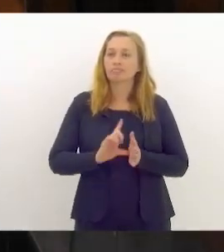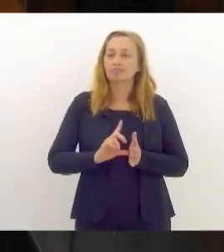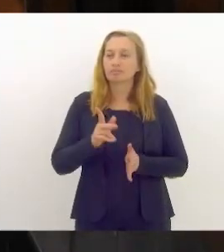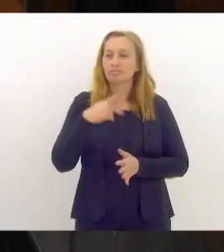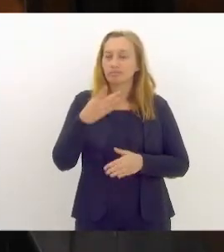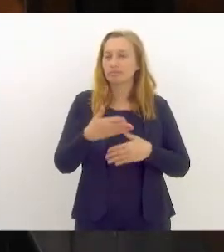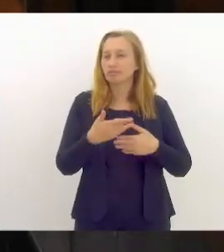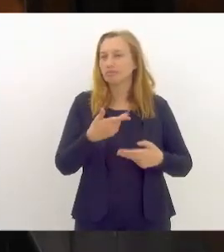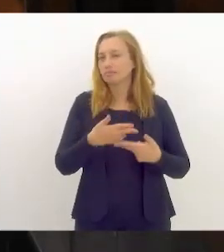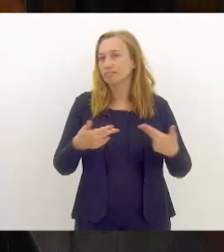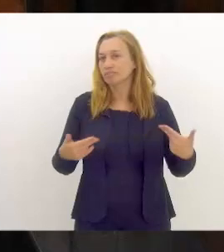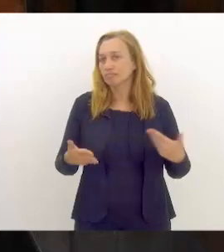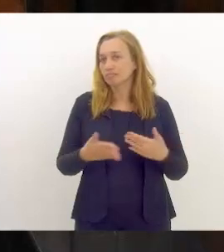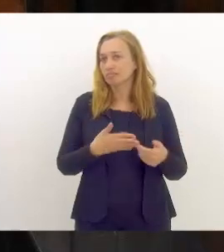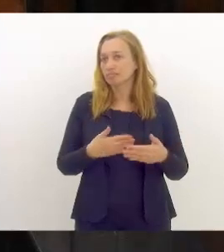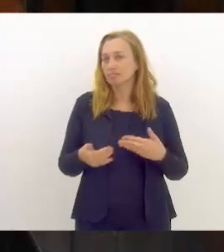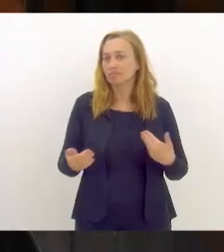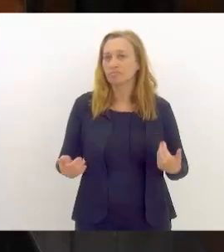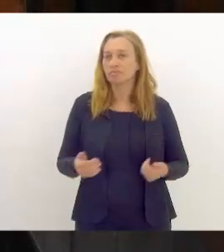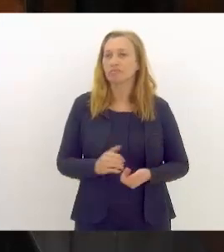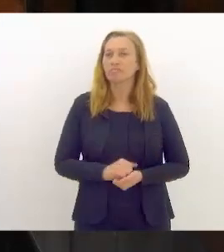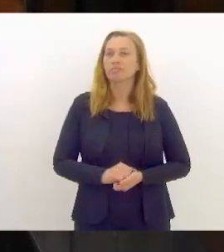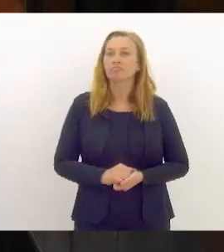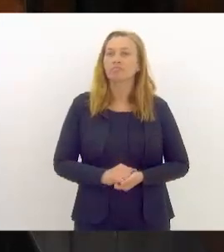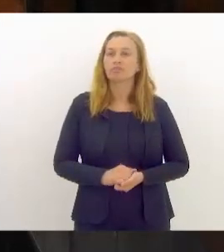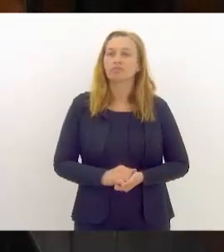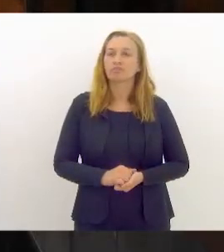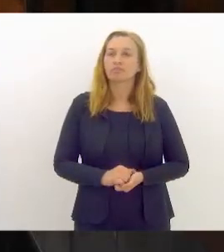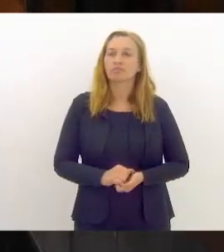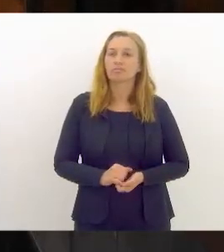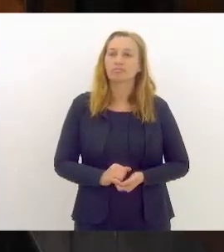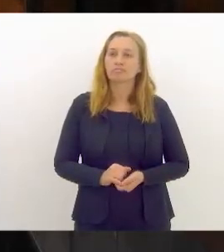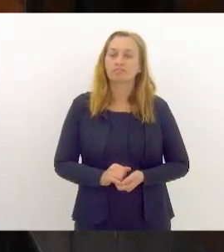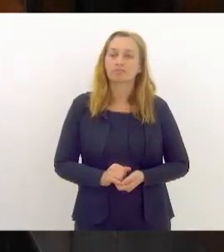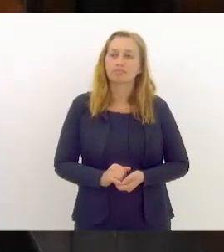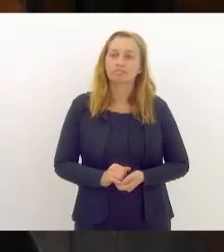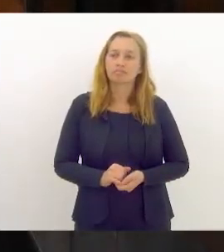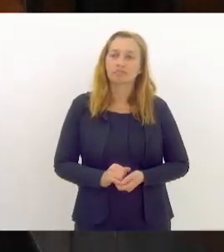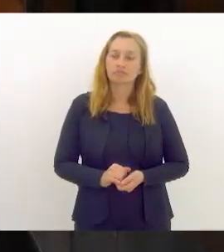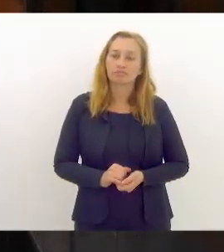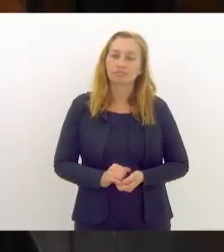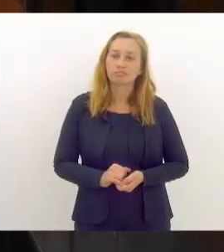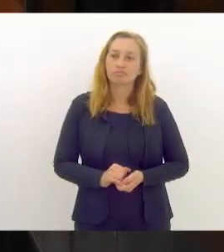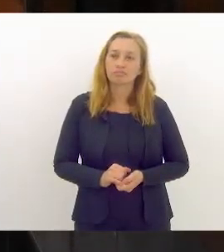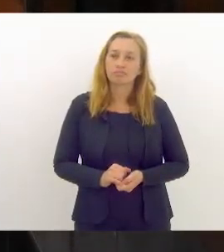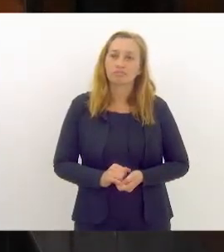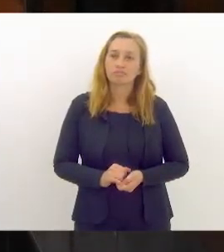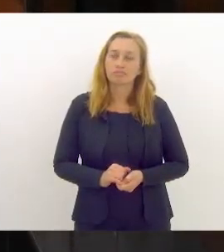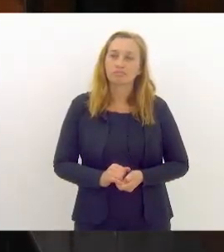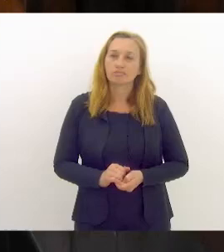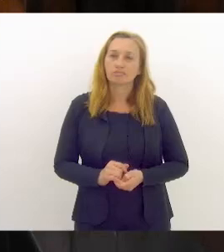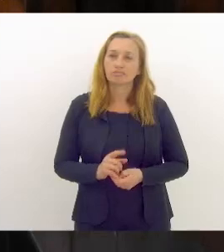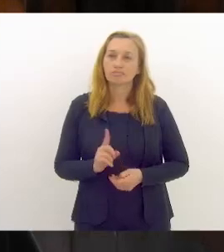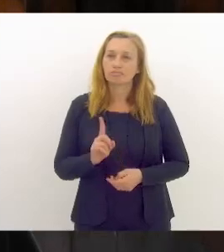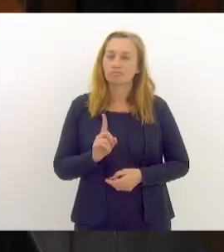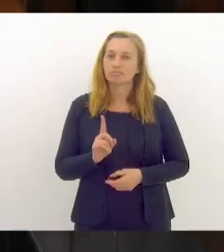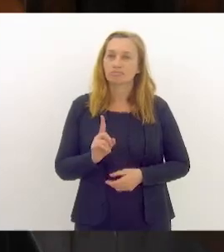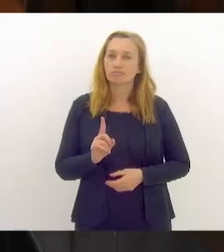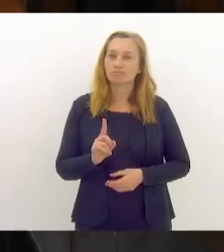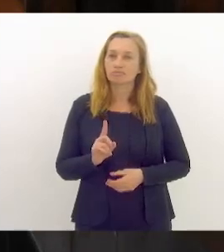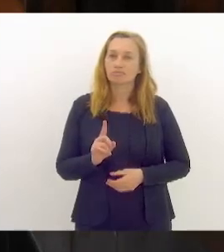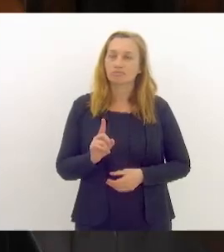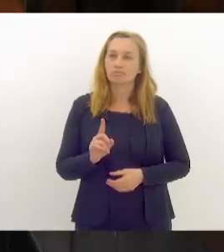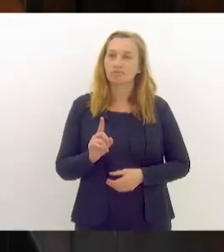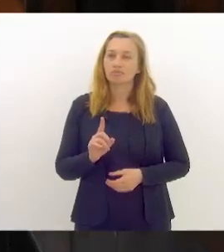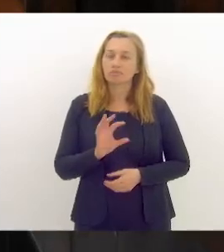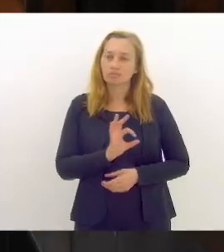qualquer coisa dizer que como líder institucional Nós não somos apolíticos ao contrário